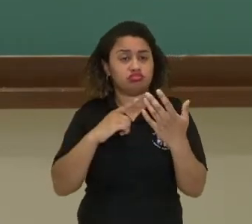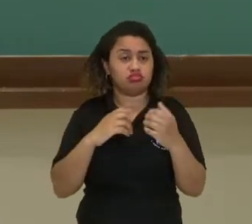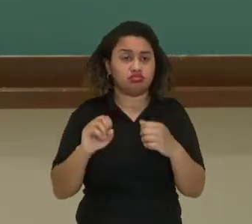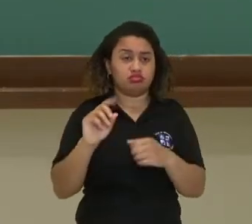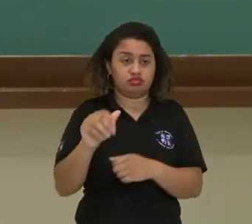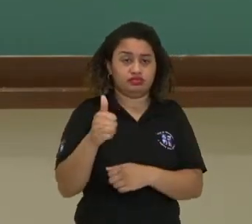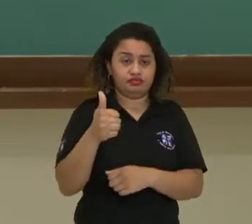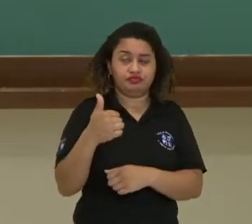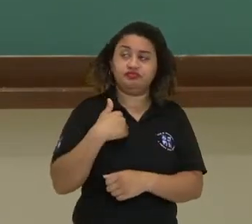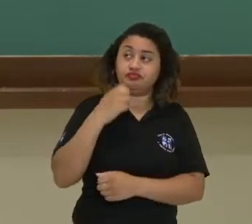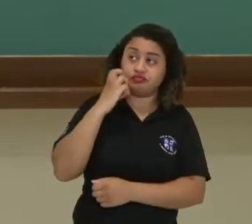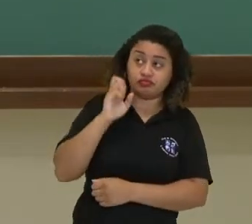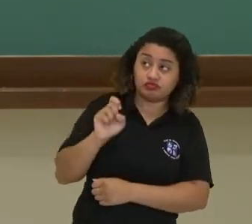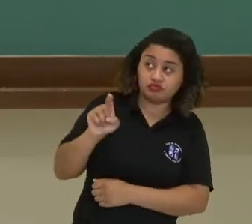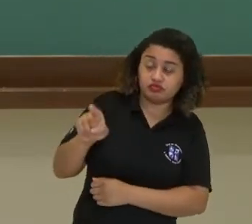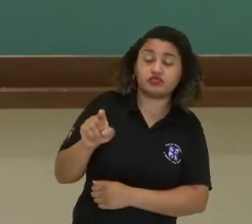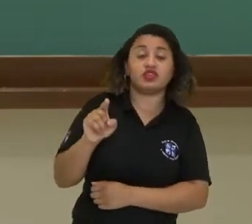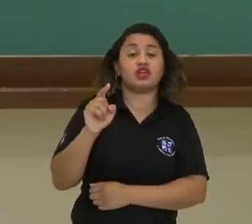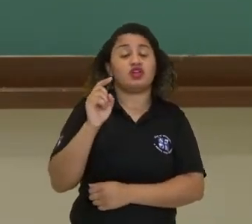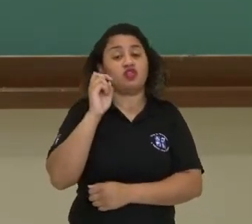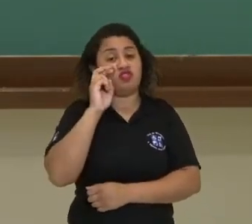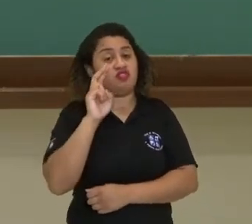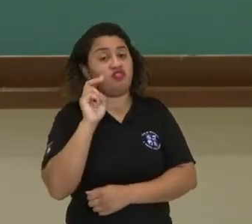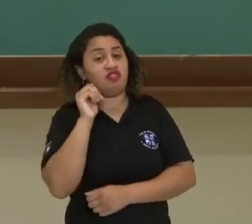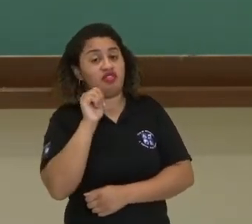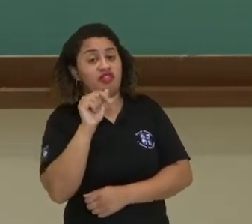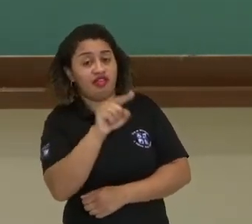você dizer eu vi ele, eu vi ela,